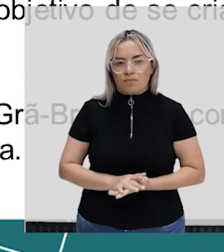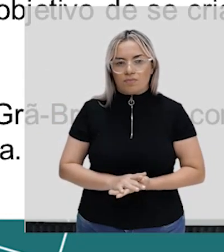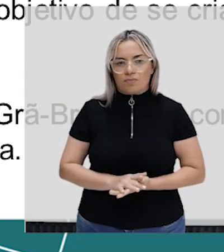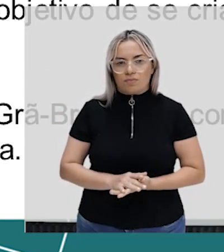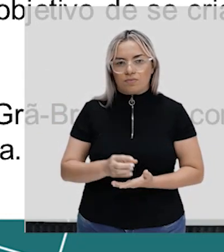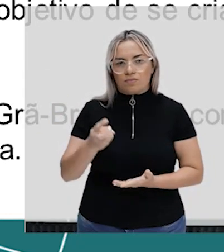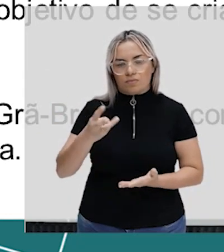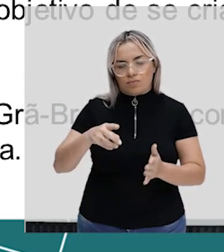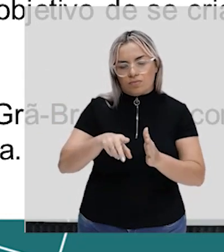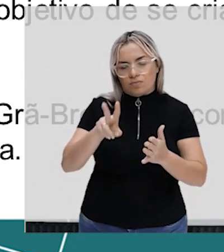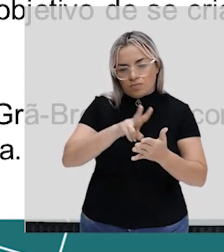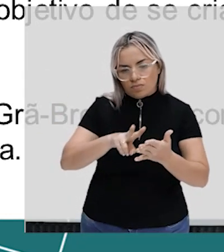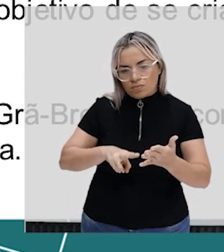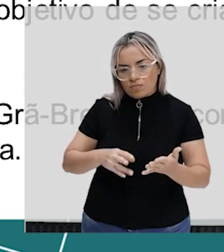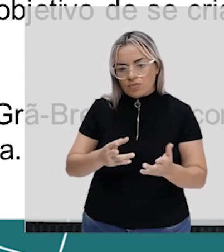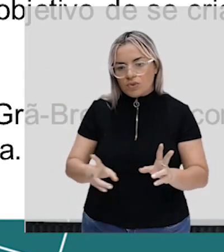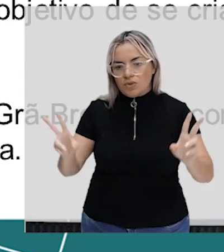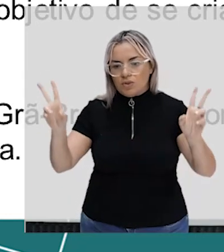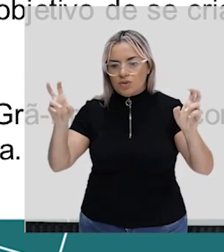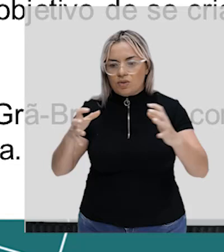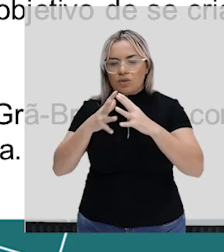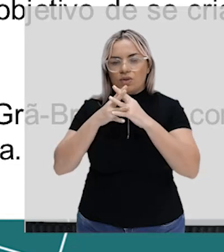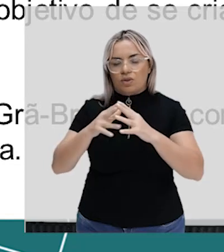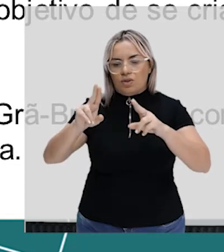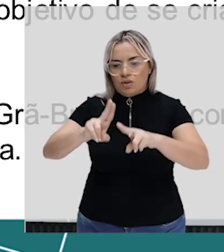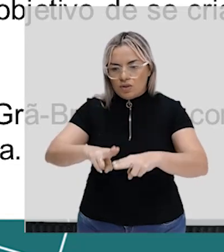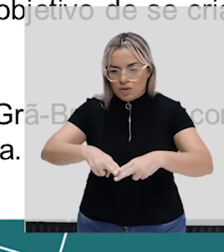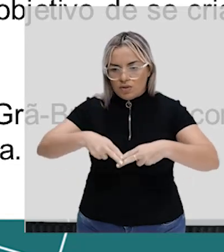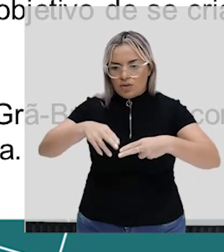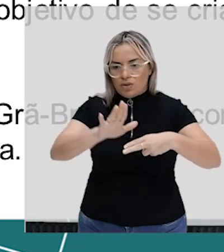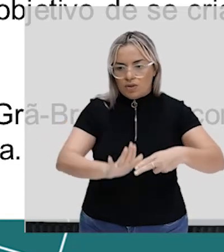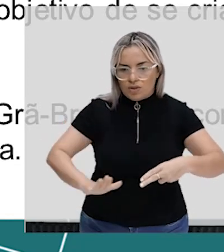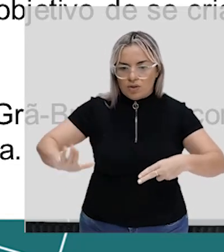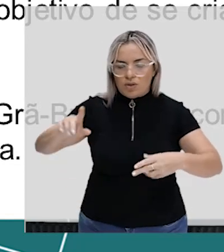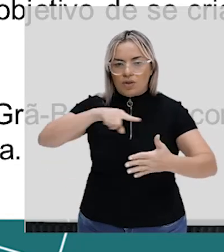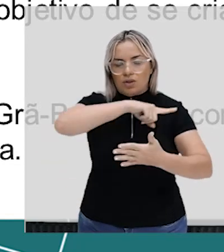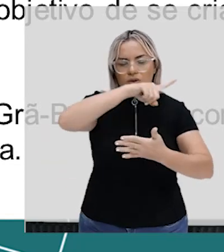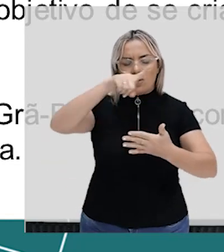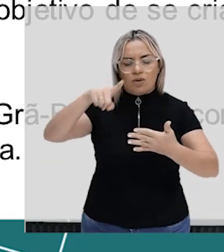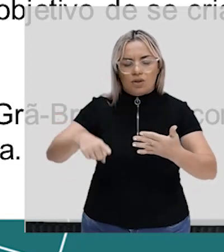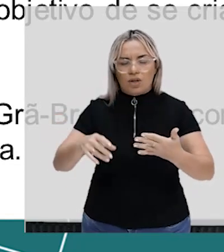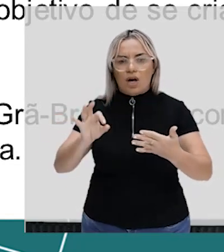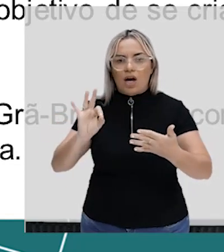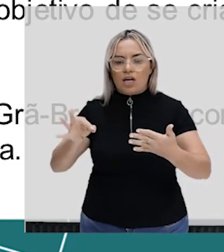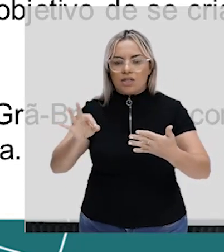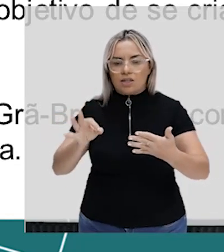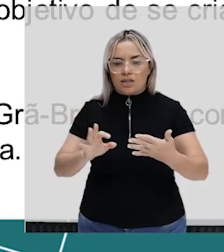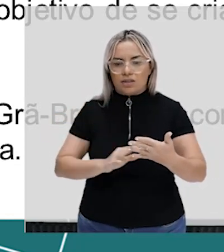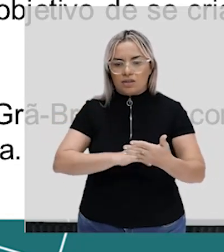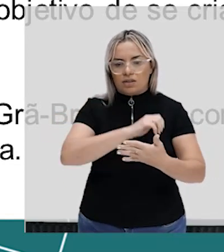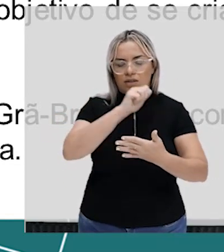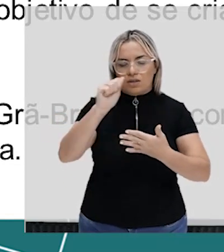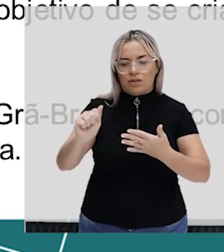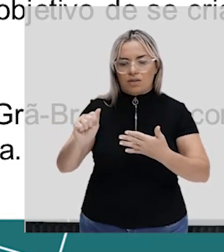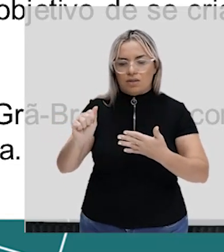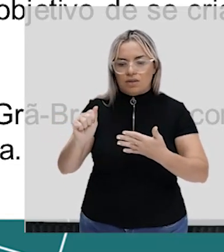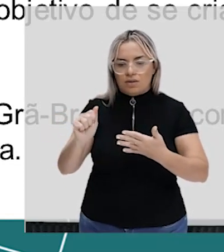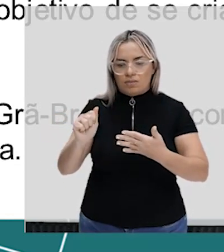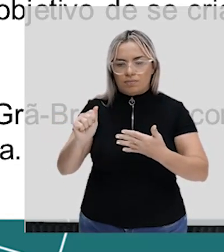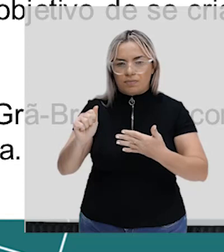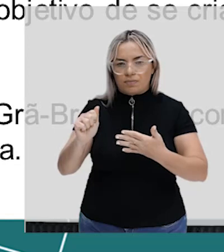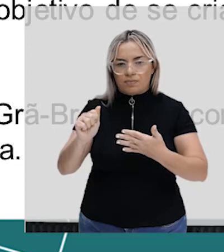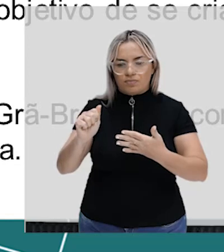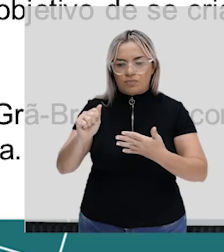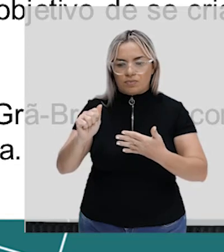os conflitos étnicos nacionais, assinale a alternativa correta, tá certo? Então vamos lá. Letra A.